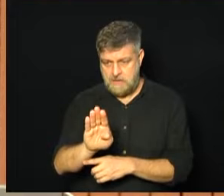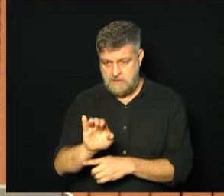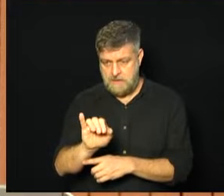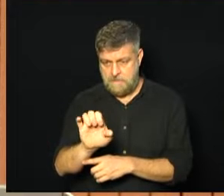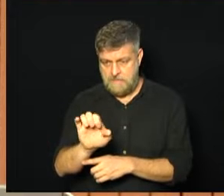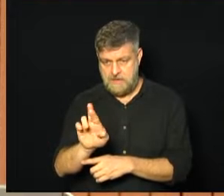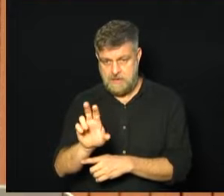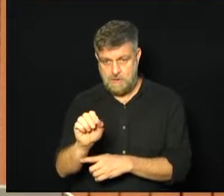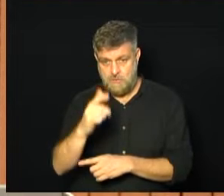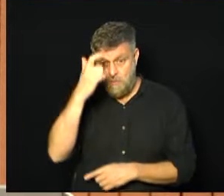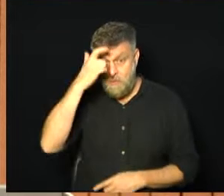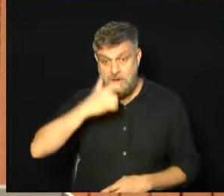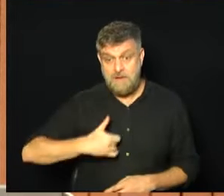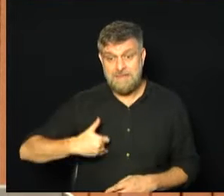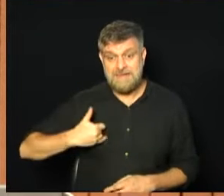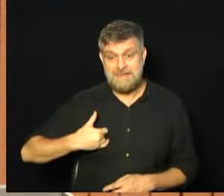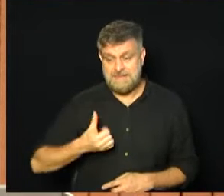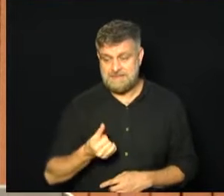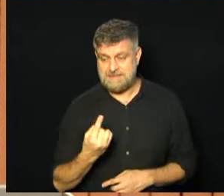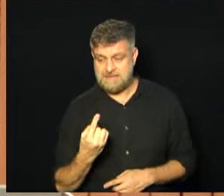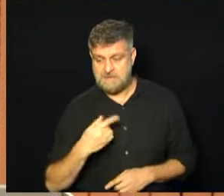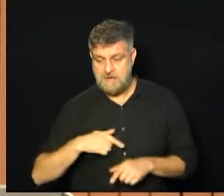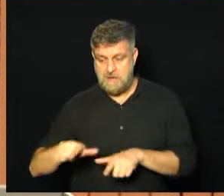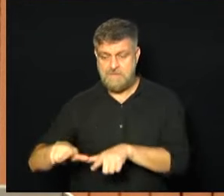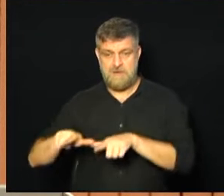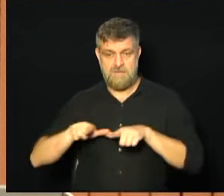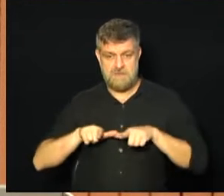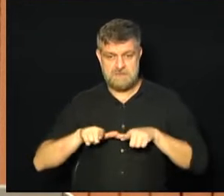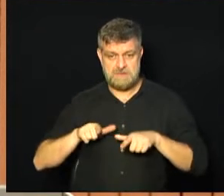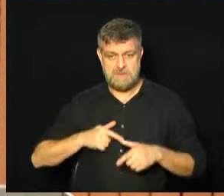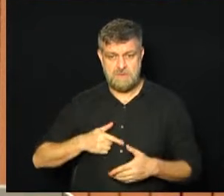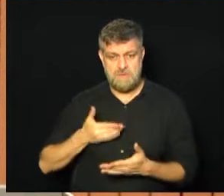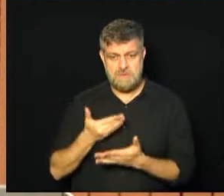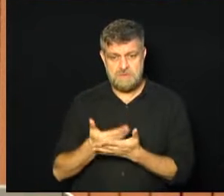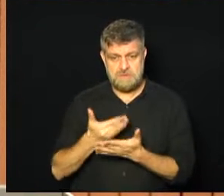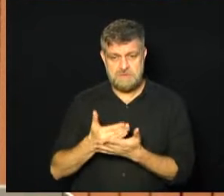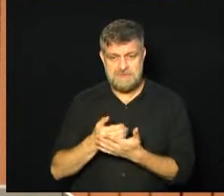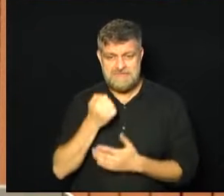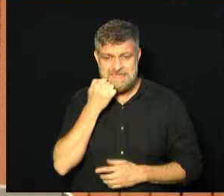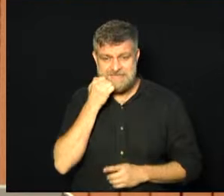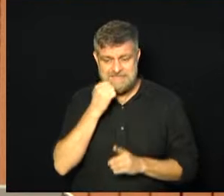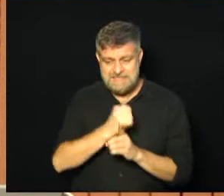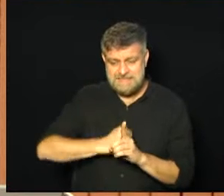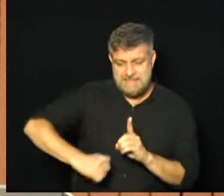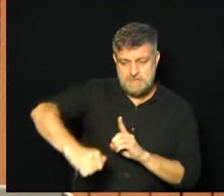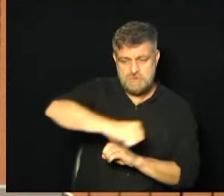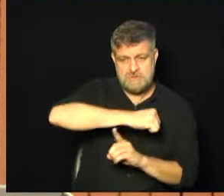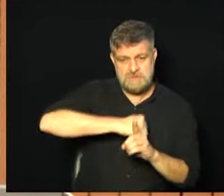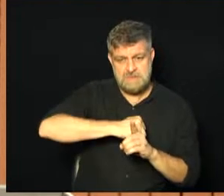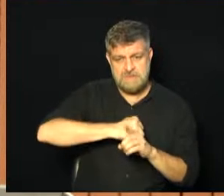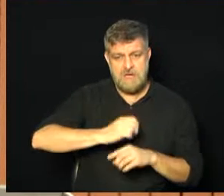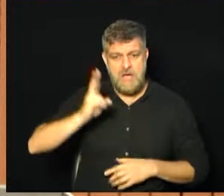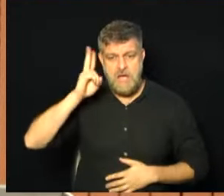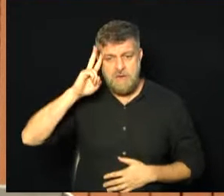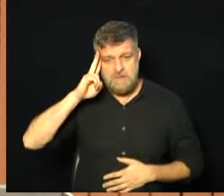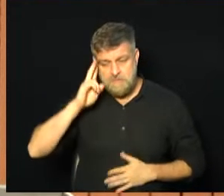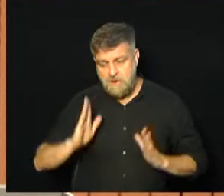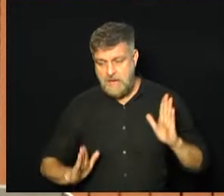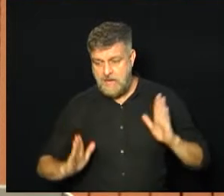Eu tenho 61 anos, comecei a estudar ciências sociais, mas eu me lembro que era ditadura